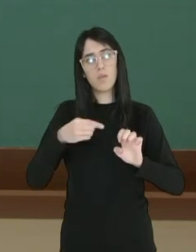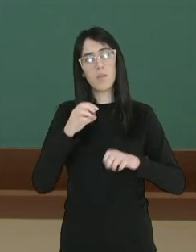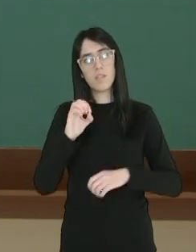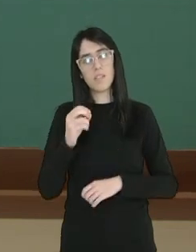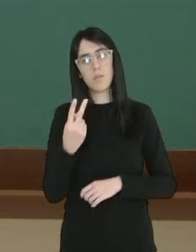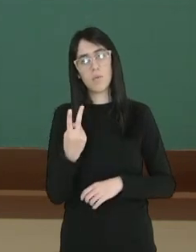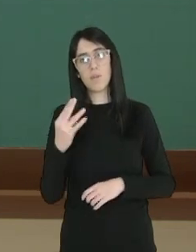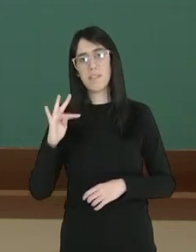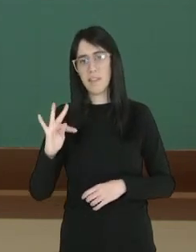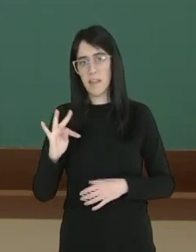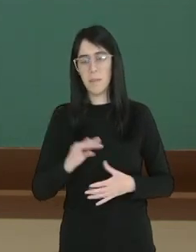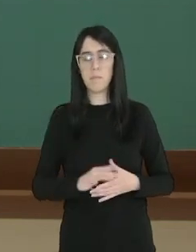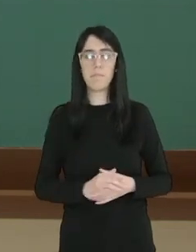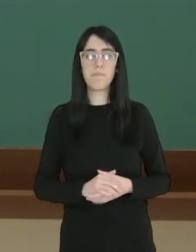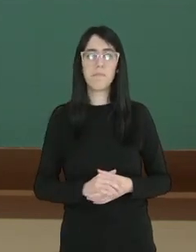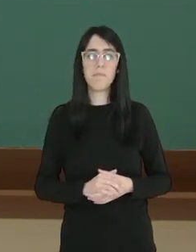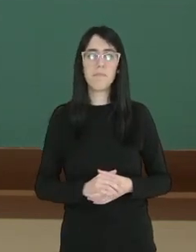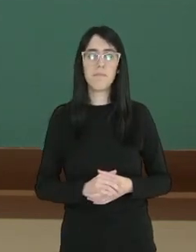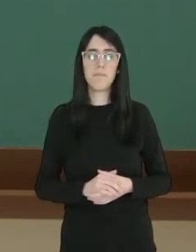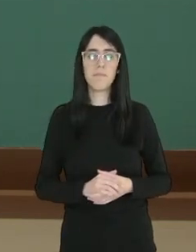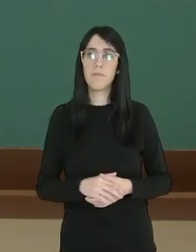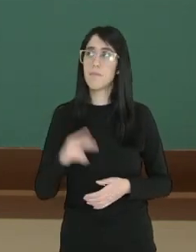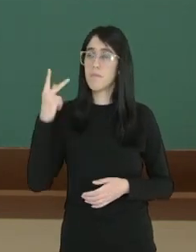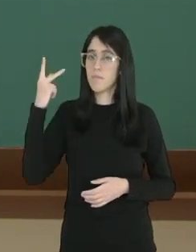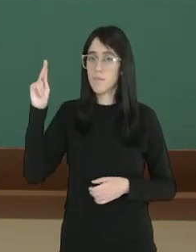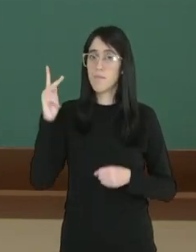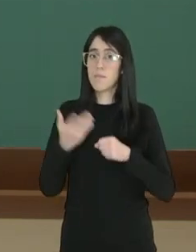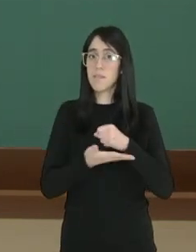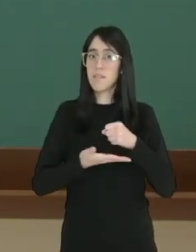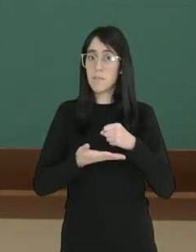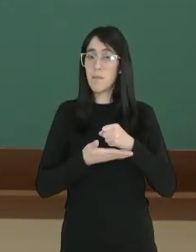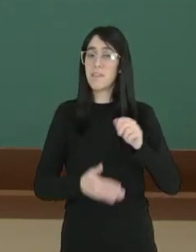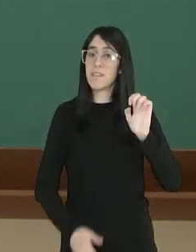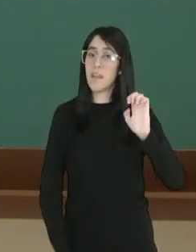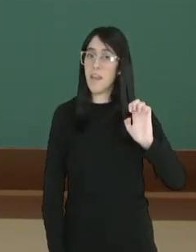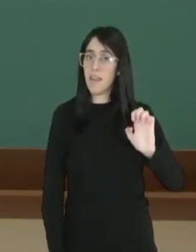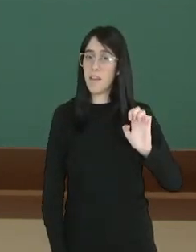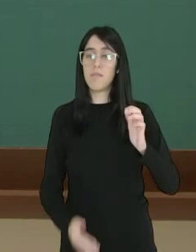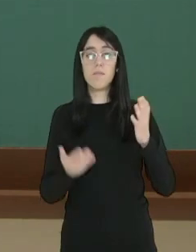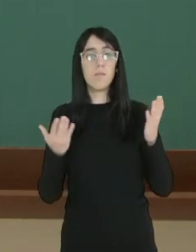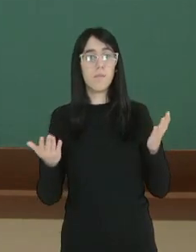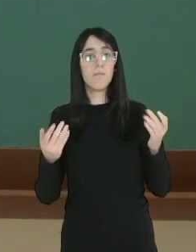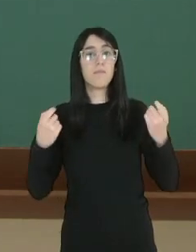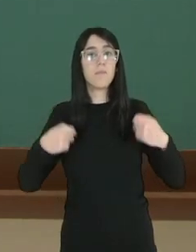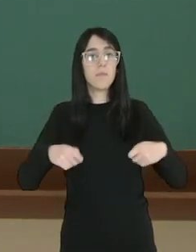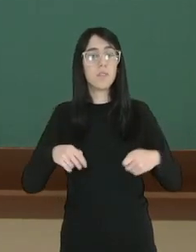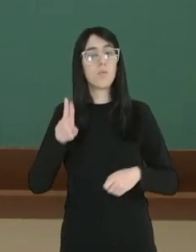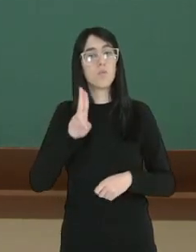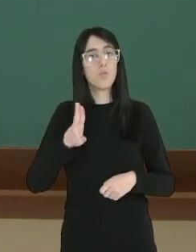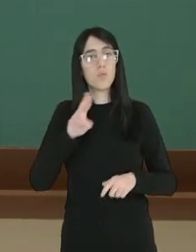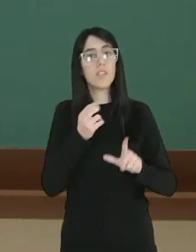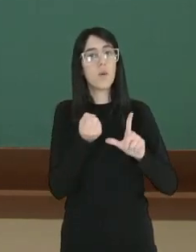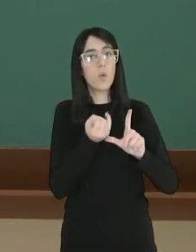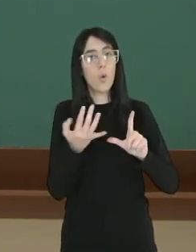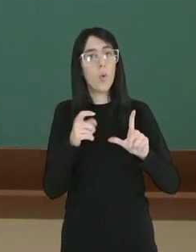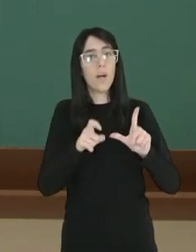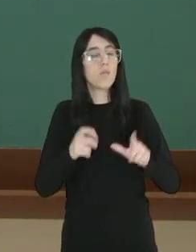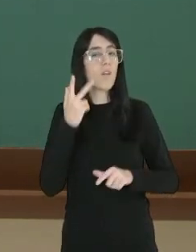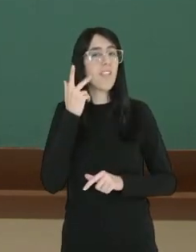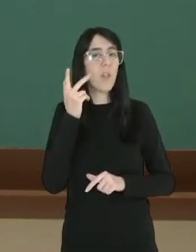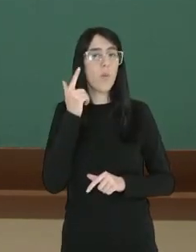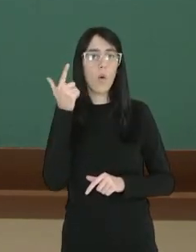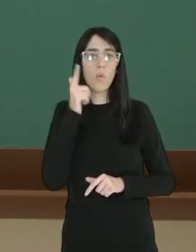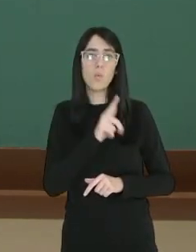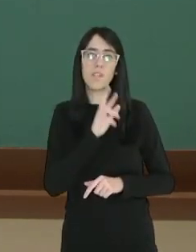0,02t. Como a base é E, devemos utilizar o logaritmo natural para resolver a